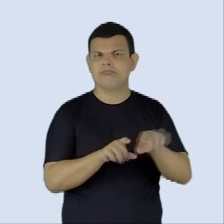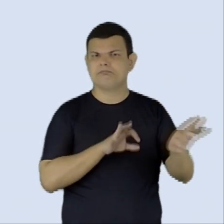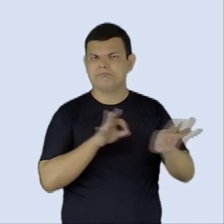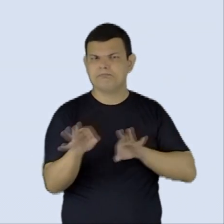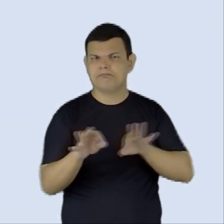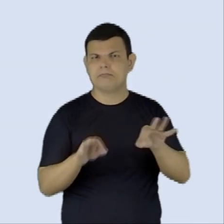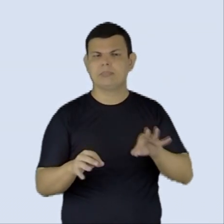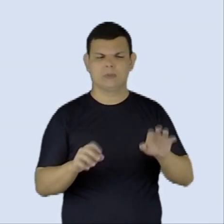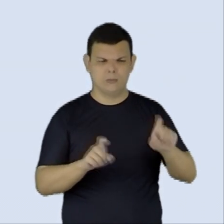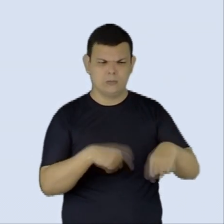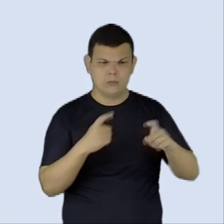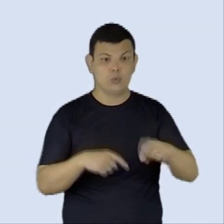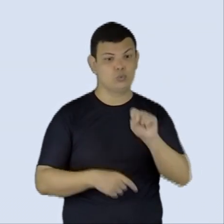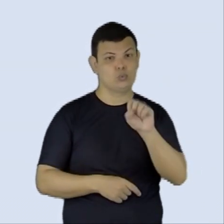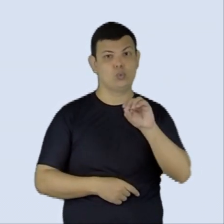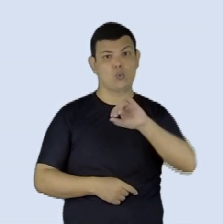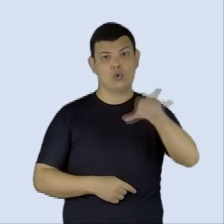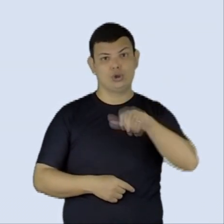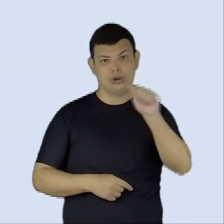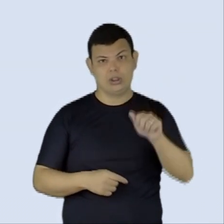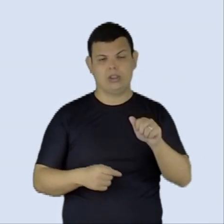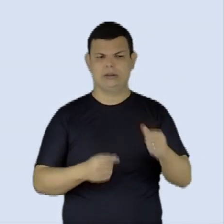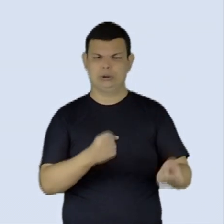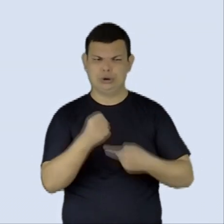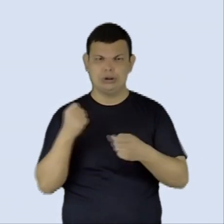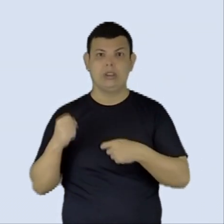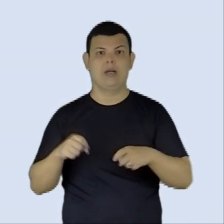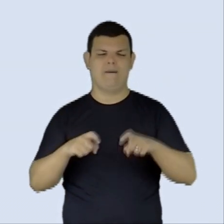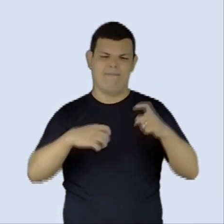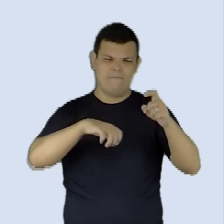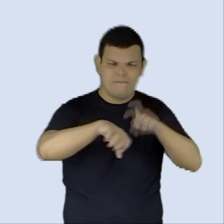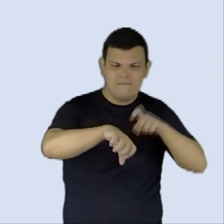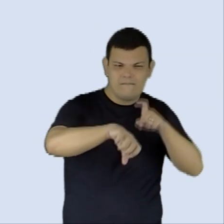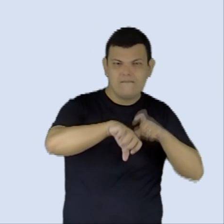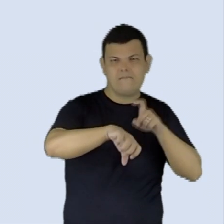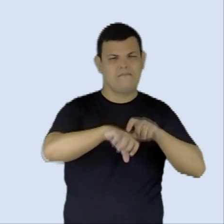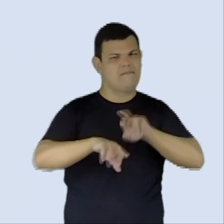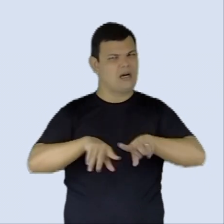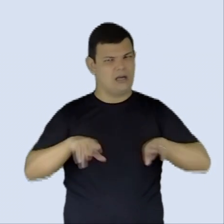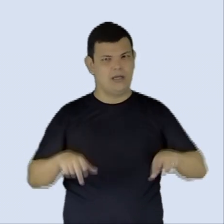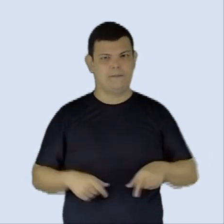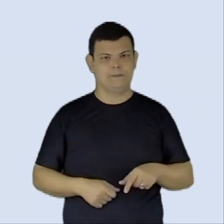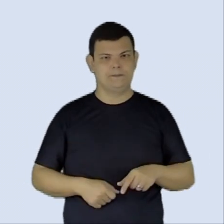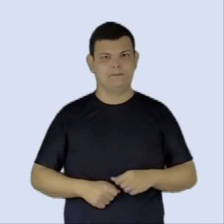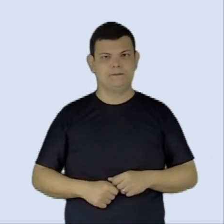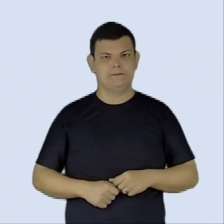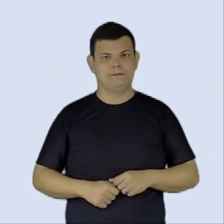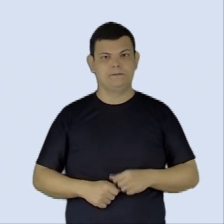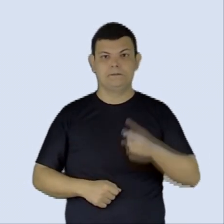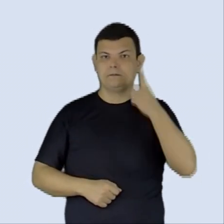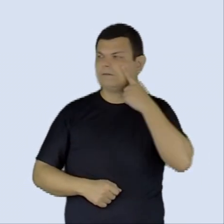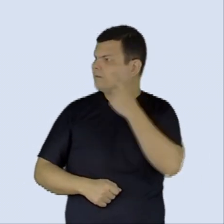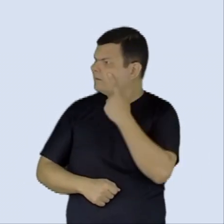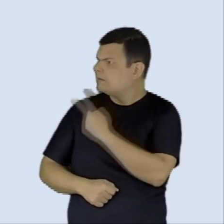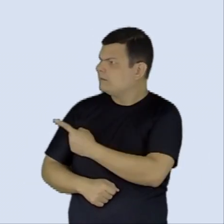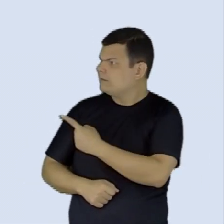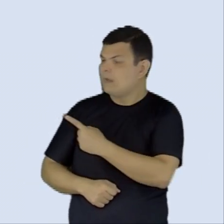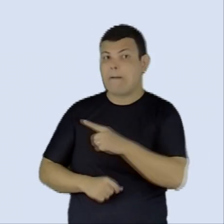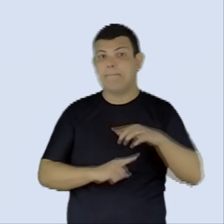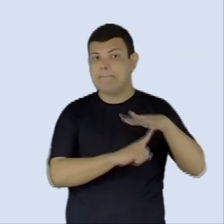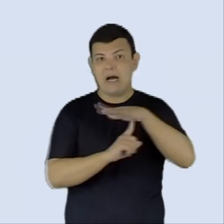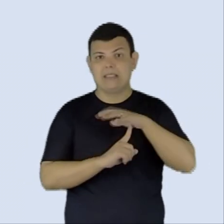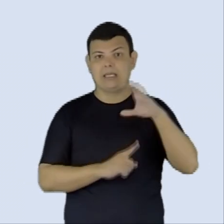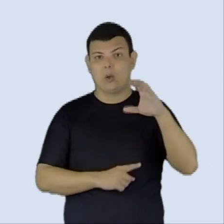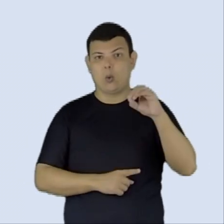né, cultivando soja, extração de minérios. Observem aqui a Mata dos Cocais, tá?